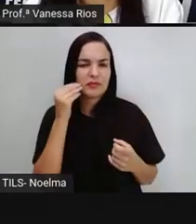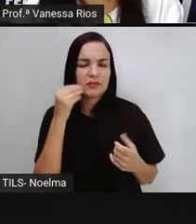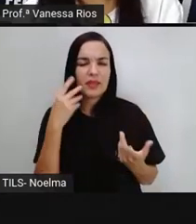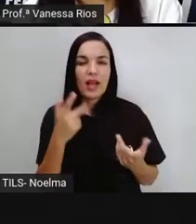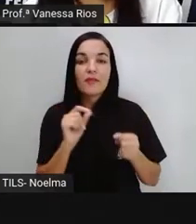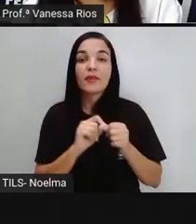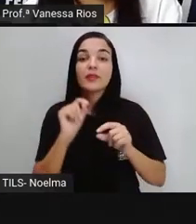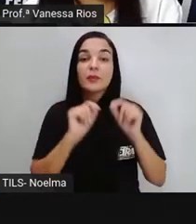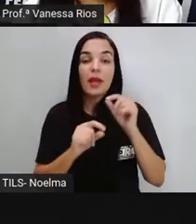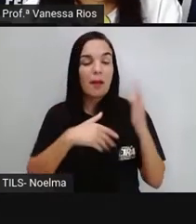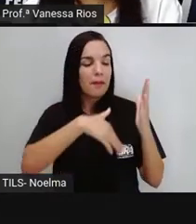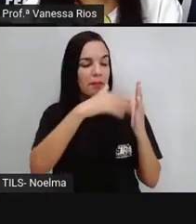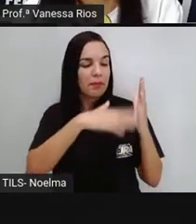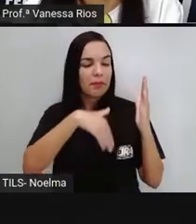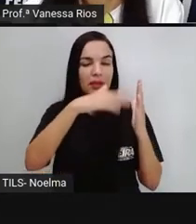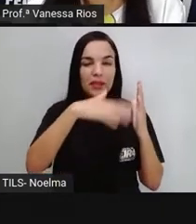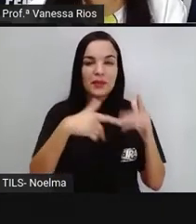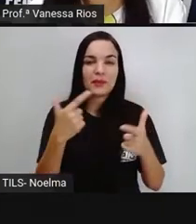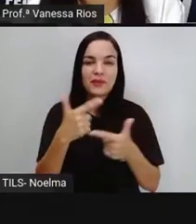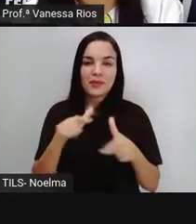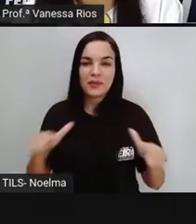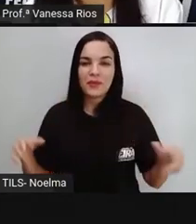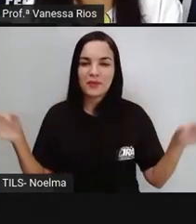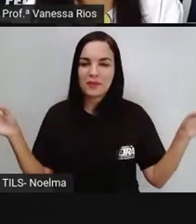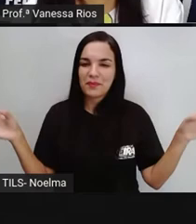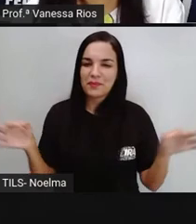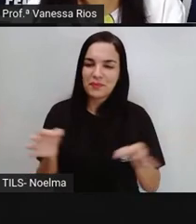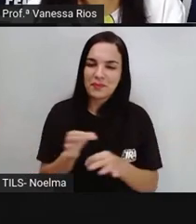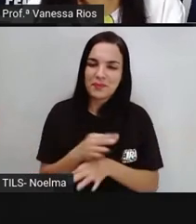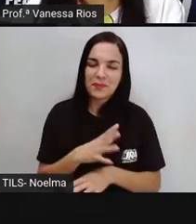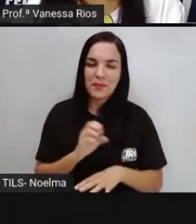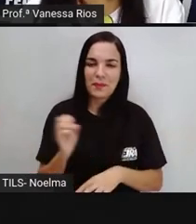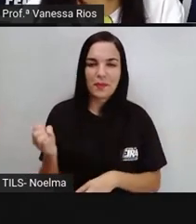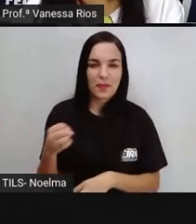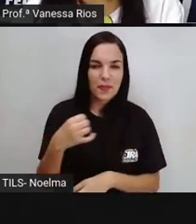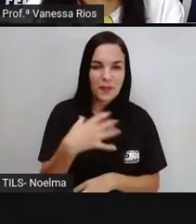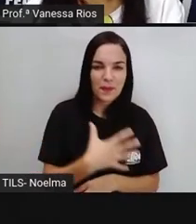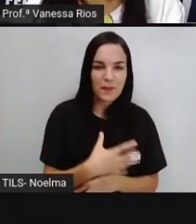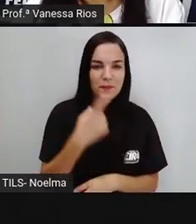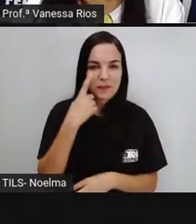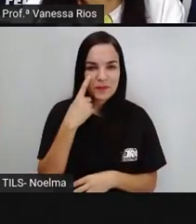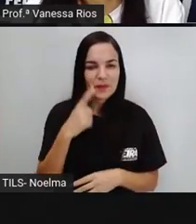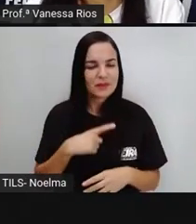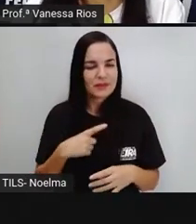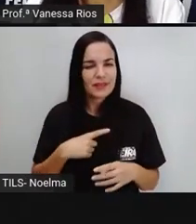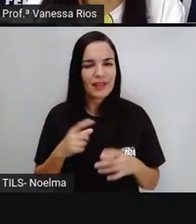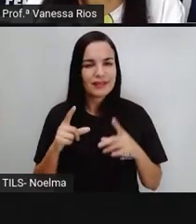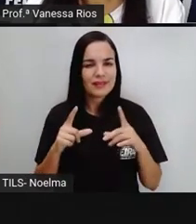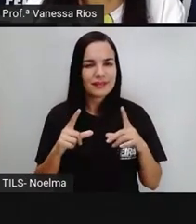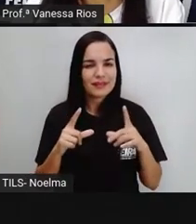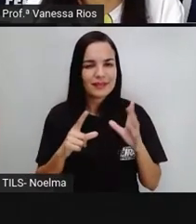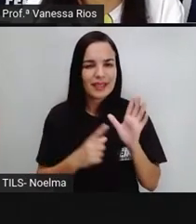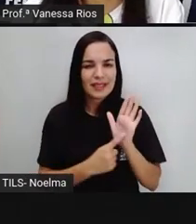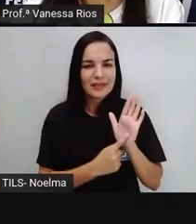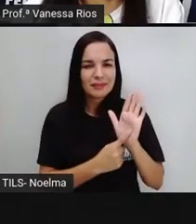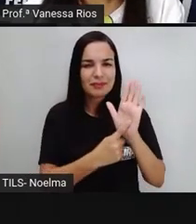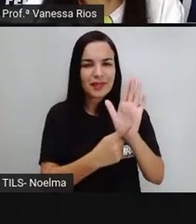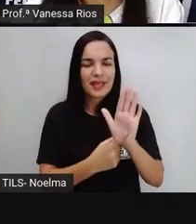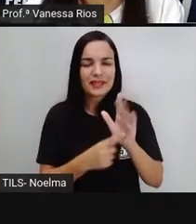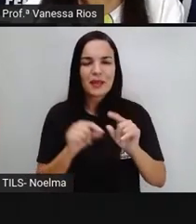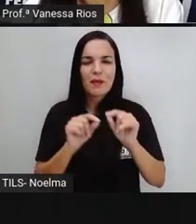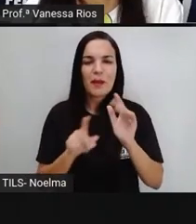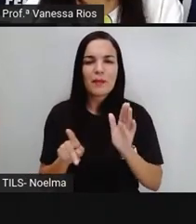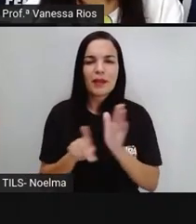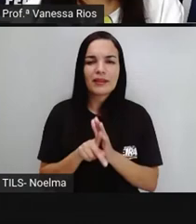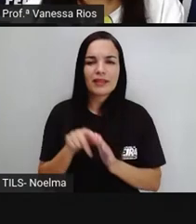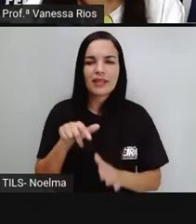foi recentemente restaurado. E as pessoas podem observar entre as imagens aí, imagens pertencentes às histórias